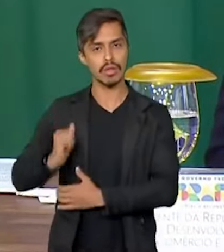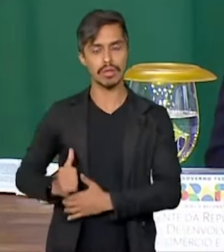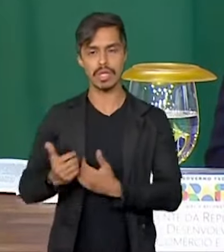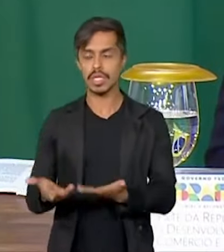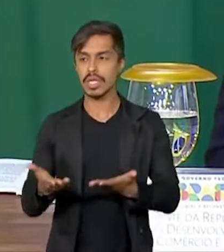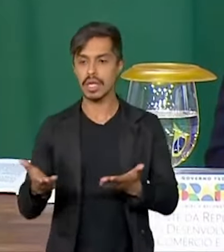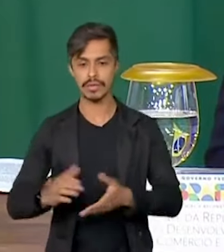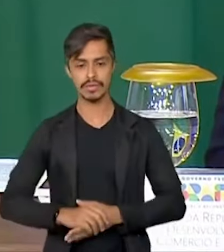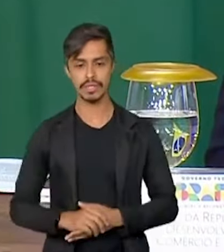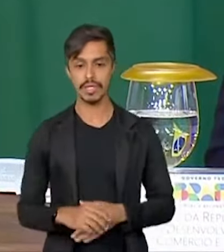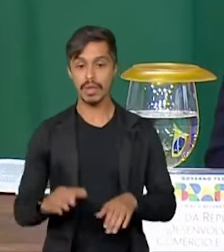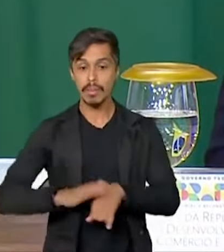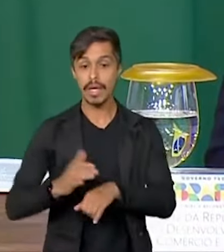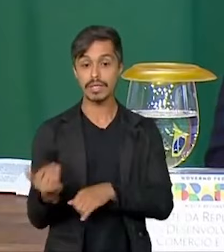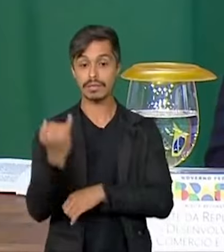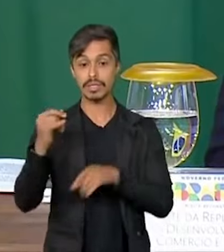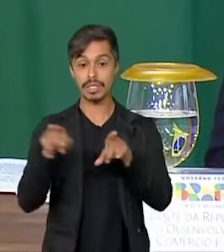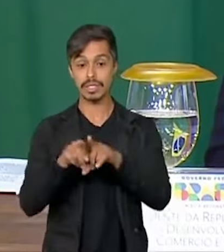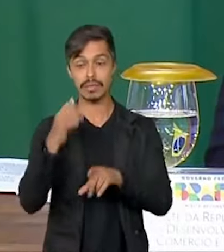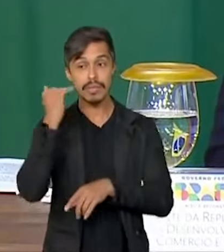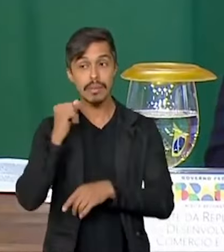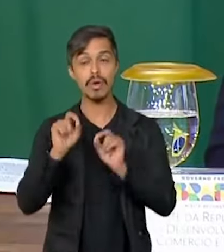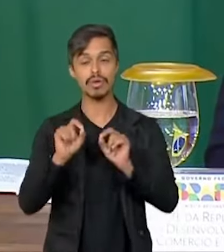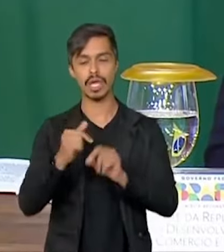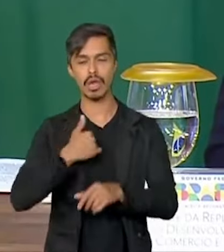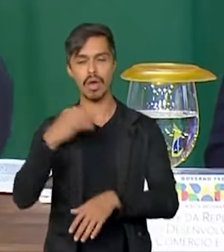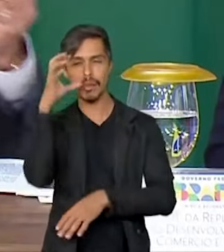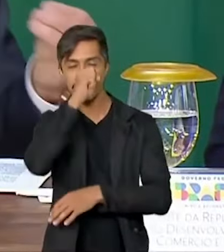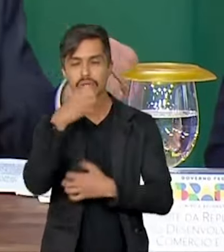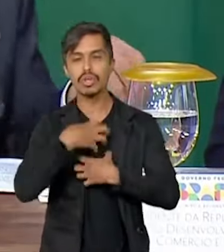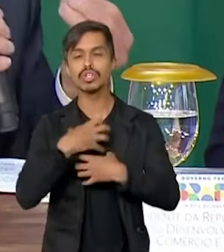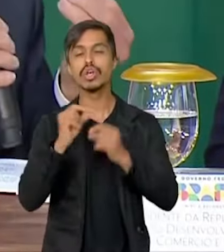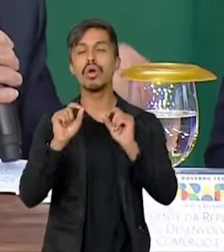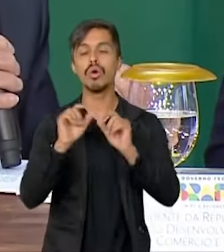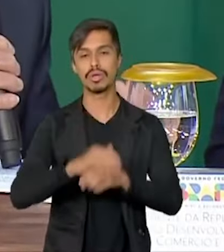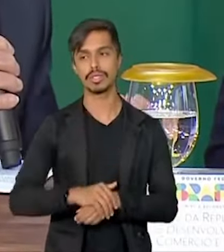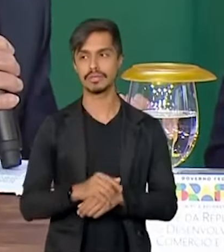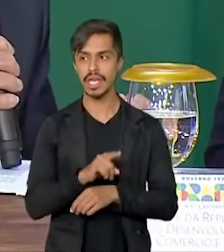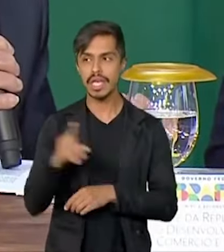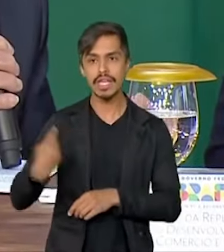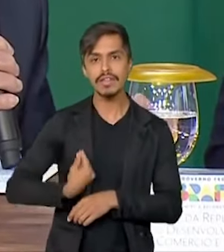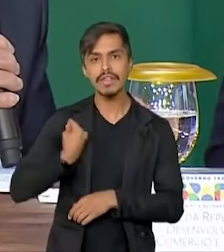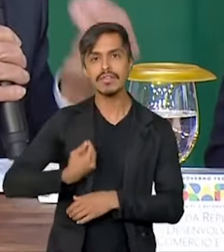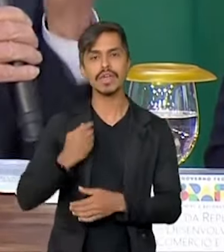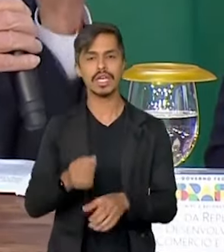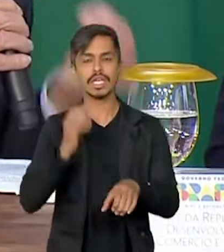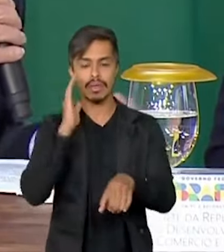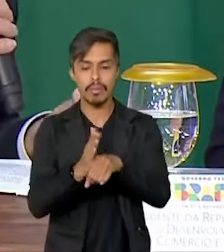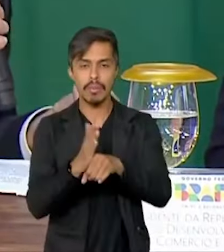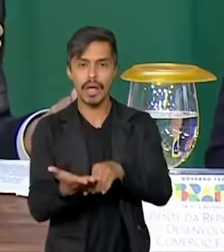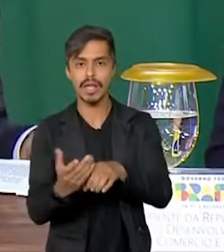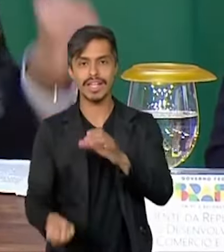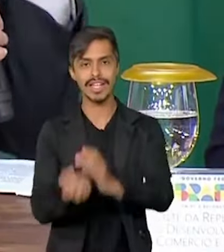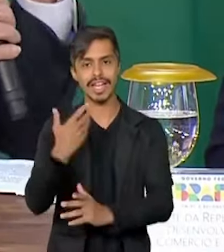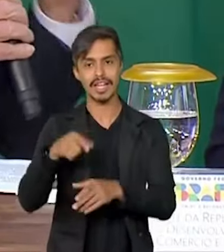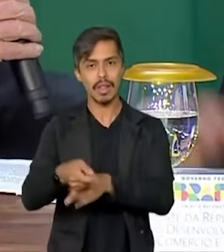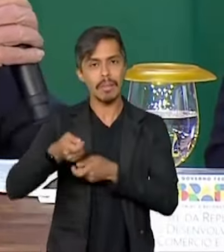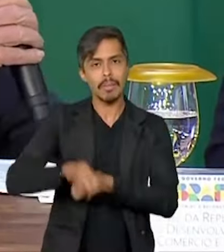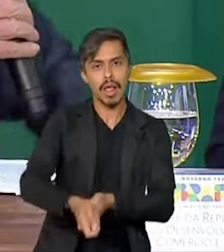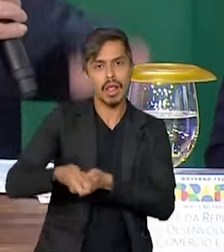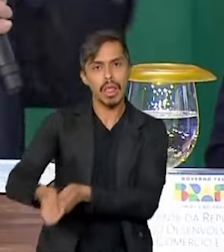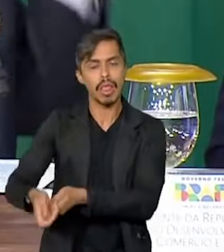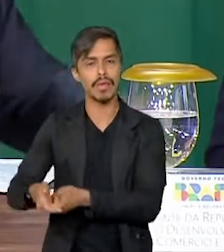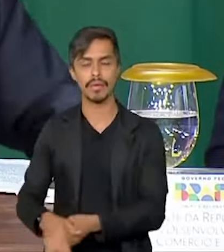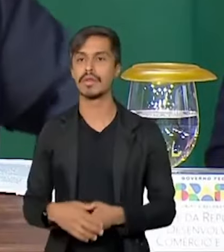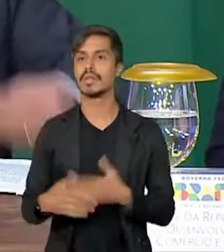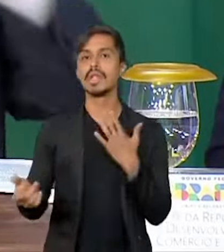seguinte, eu aprendi uma coisa, eles vivem de produção de mandioca, de fazer farinha. Eles não plantam